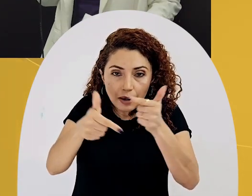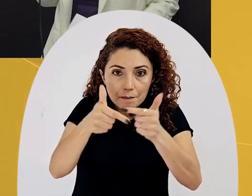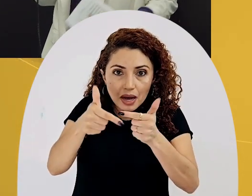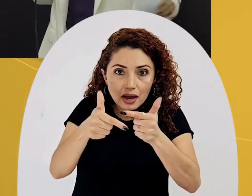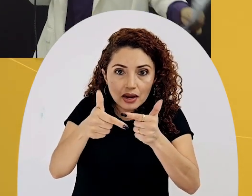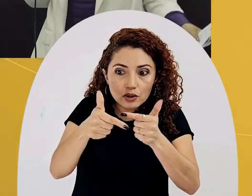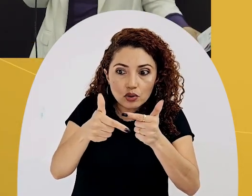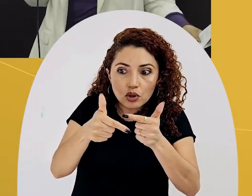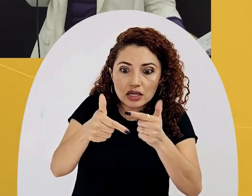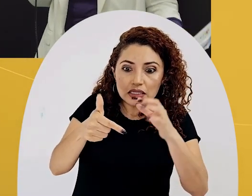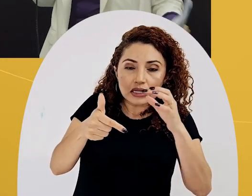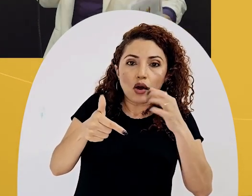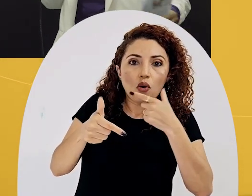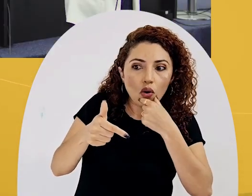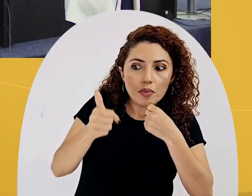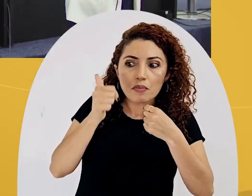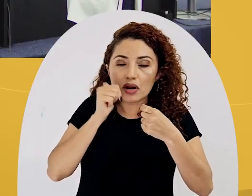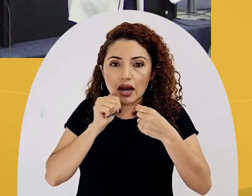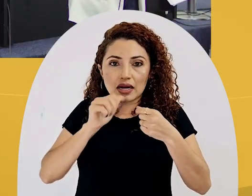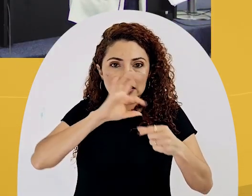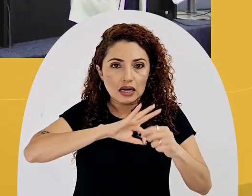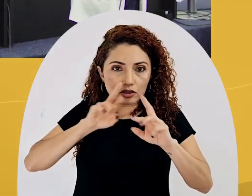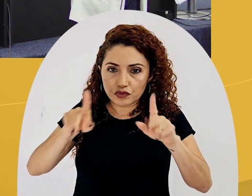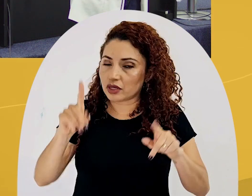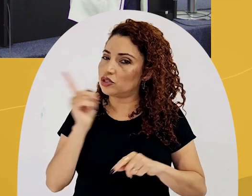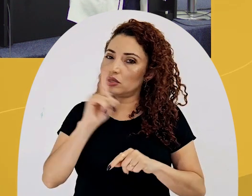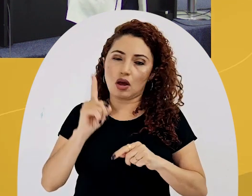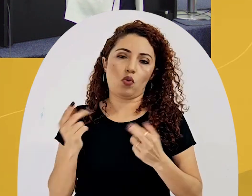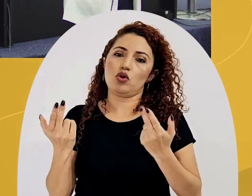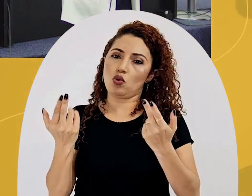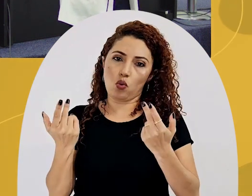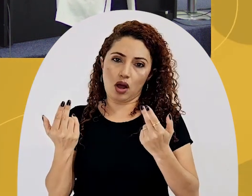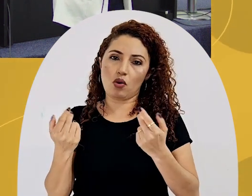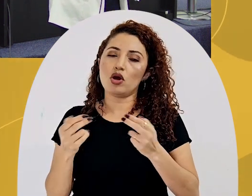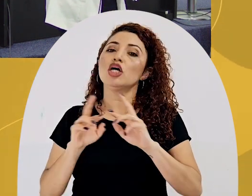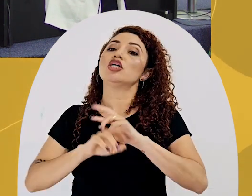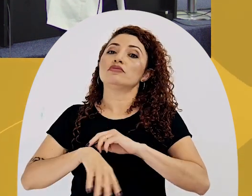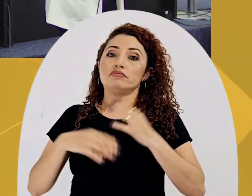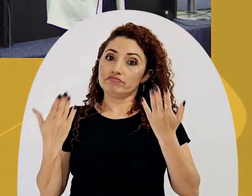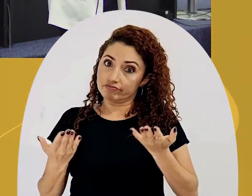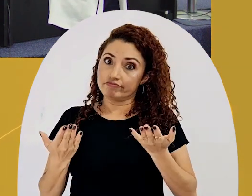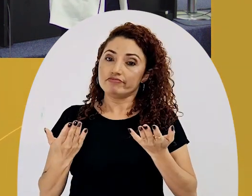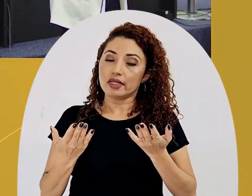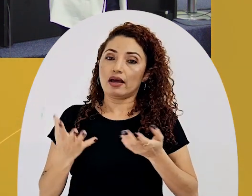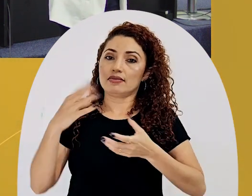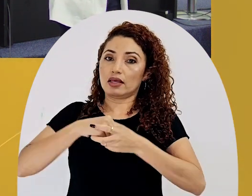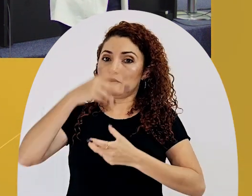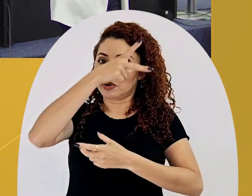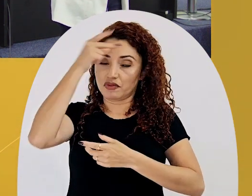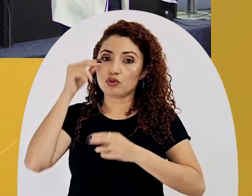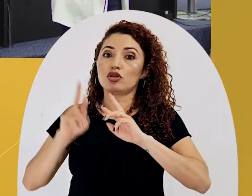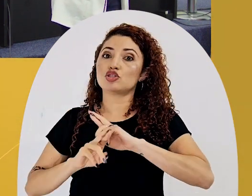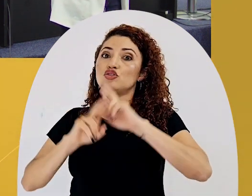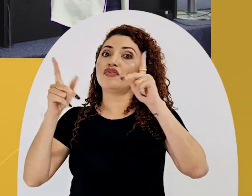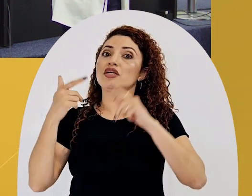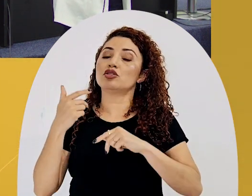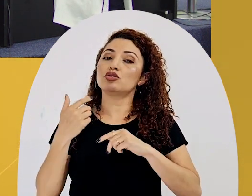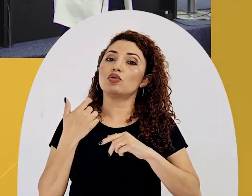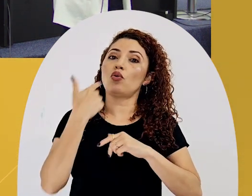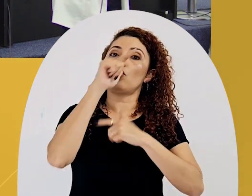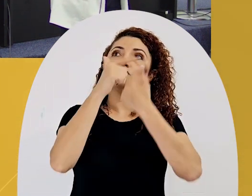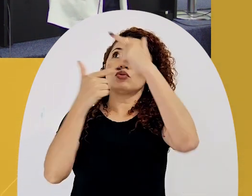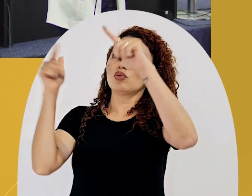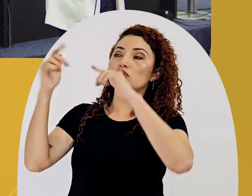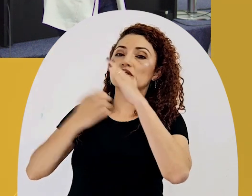ganham igual, diferente do que acontece no mercado geral de trabalho, né? Que, para o mesmo cargo, no geral, mulheres ganham menos. Então,